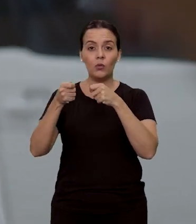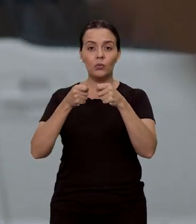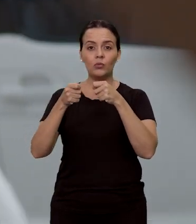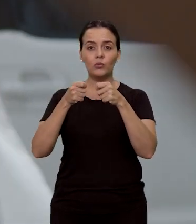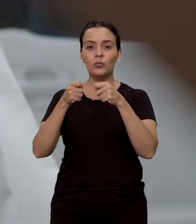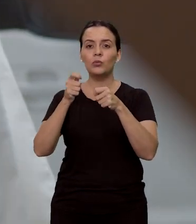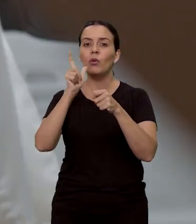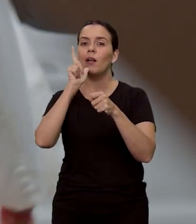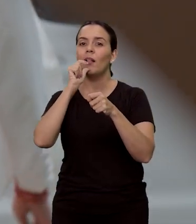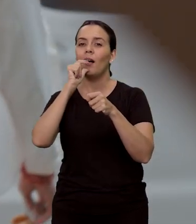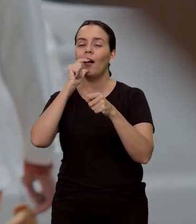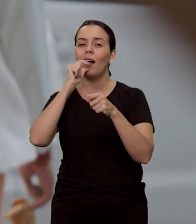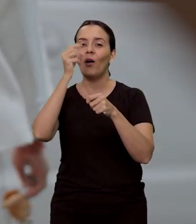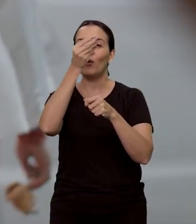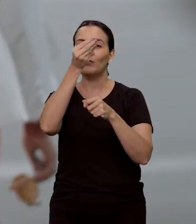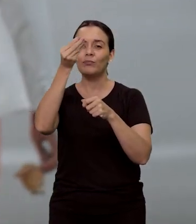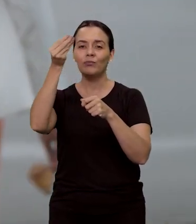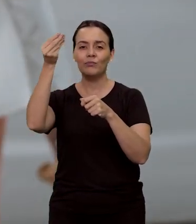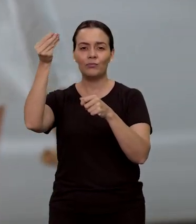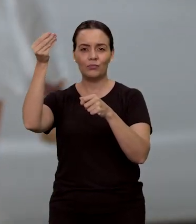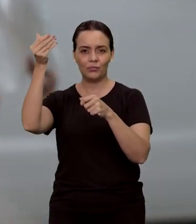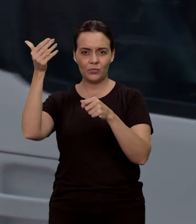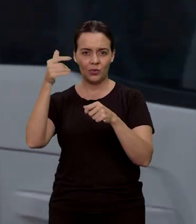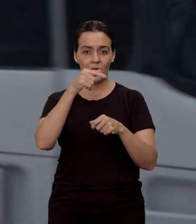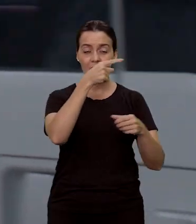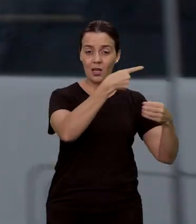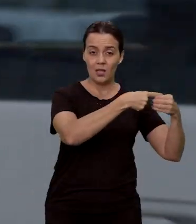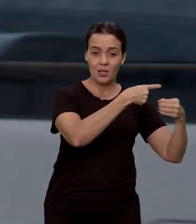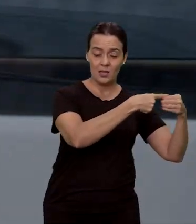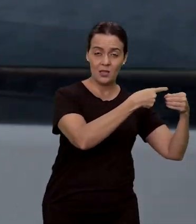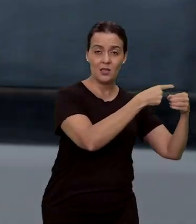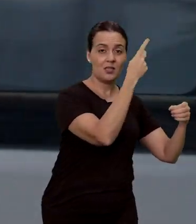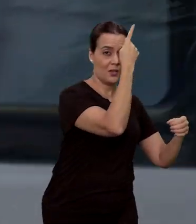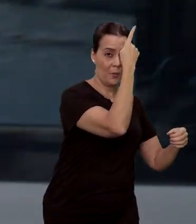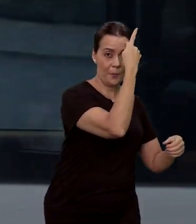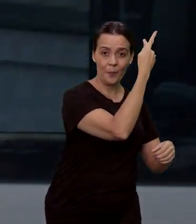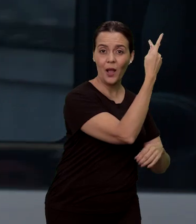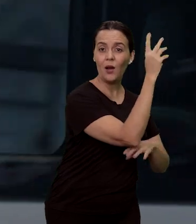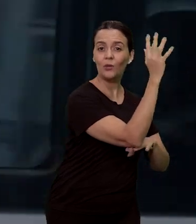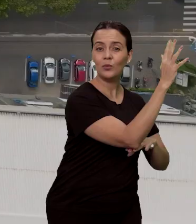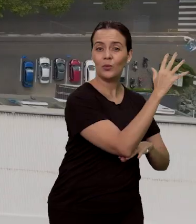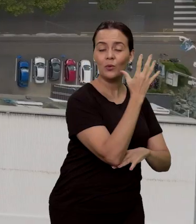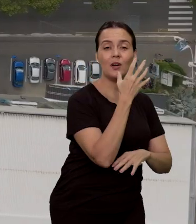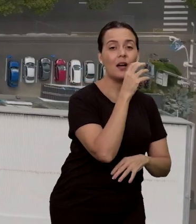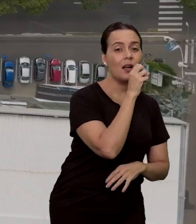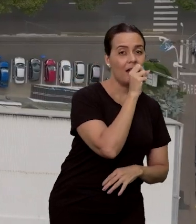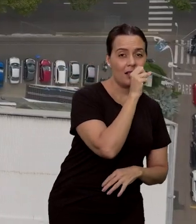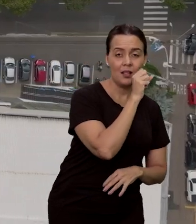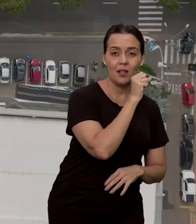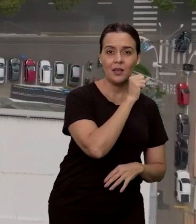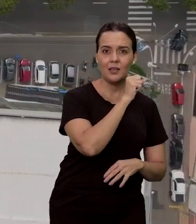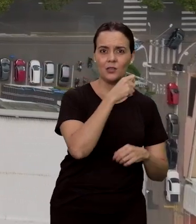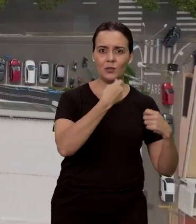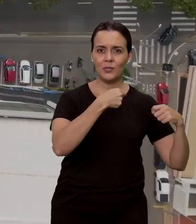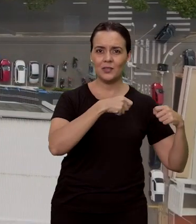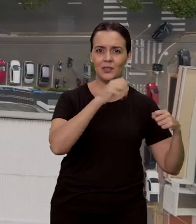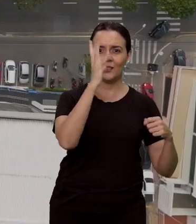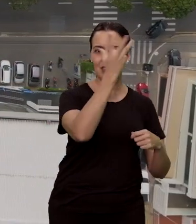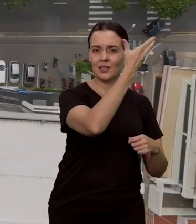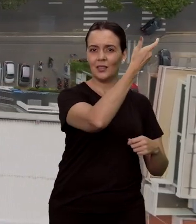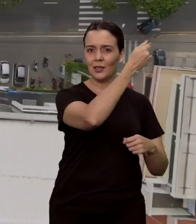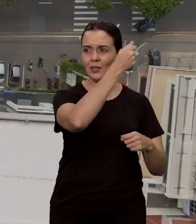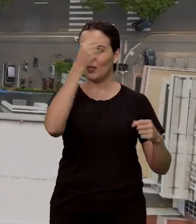não planta laranja aqui no interior de São Paulo se não tiver a umidade da Amazônia ajudando a regular o clima aqui em São Paulo.